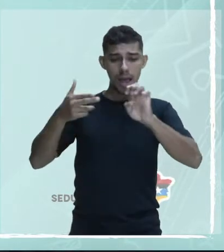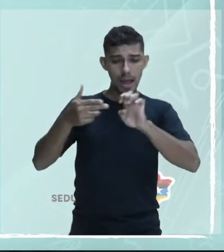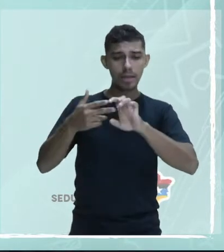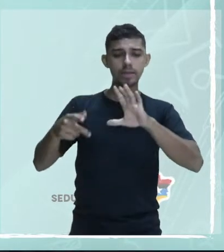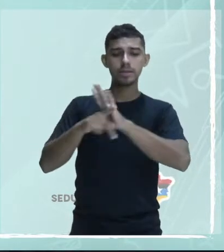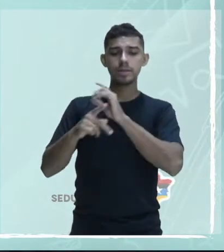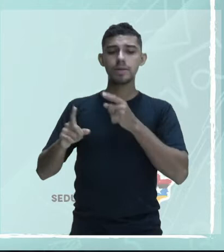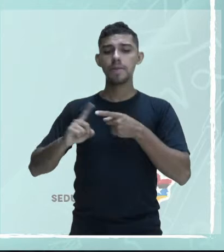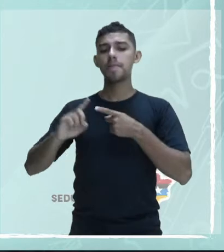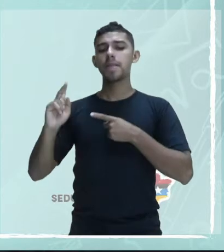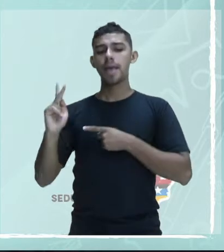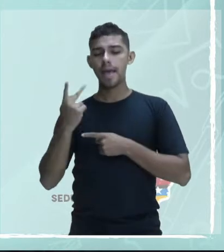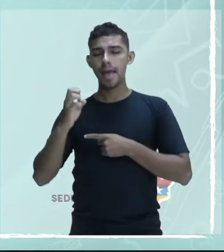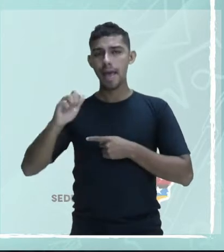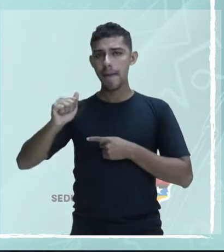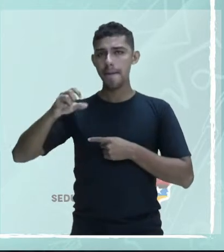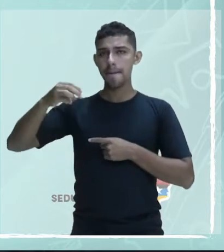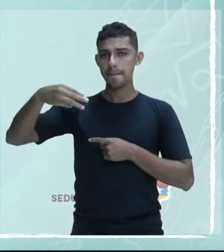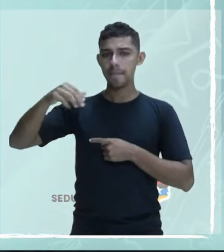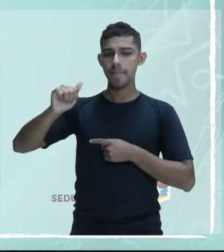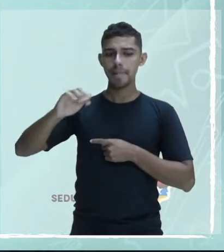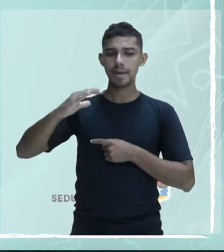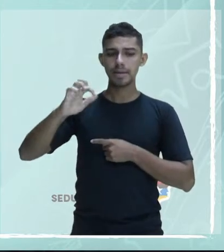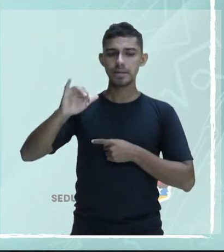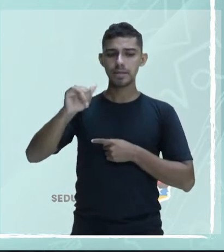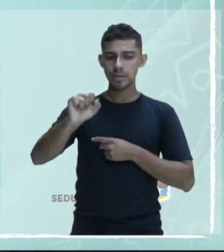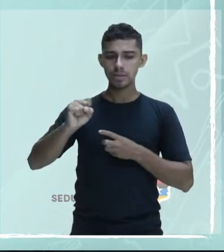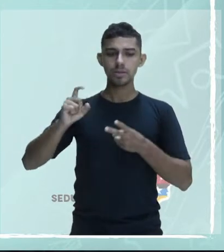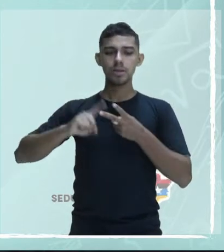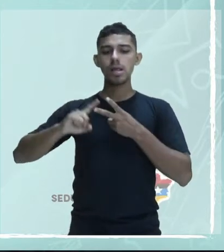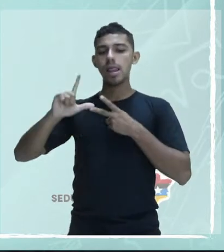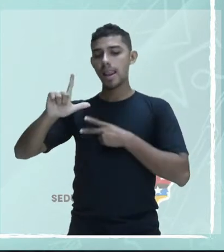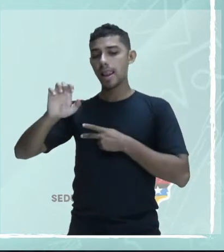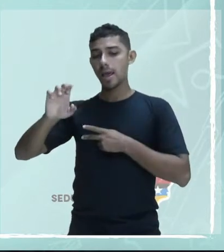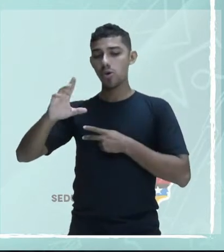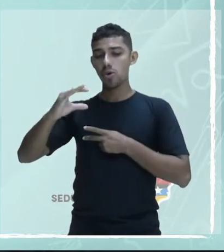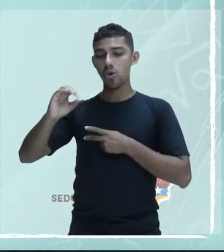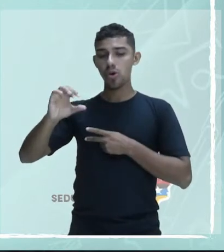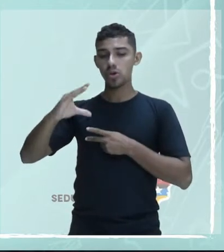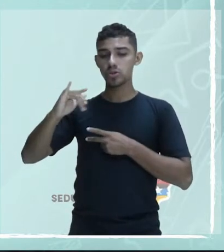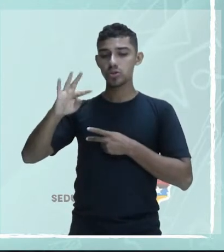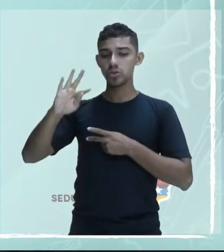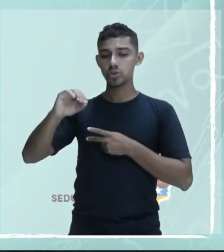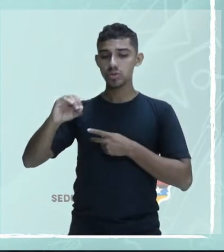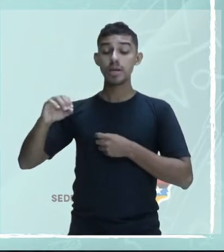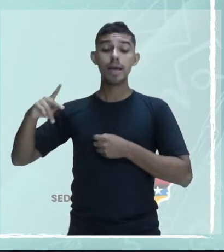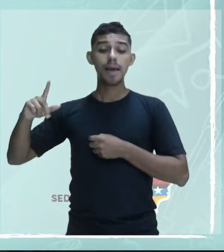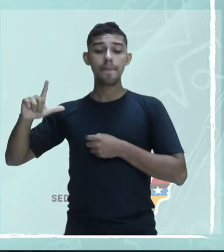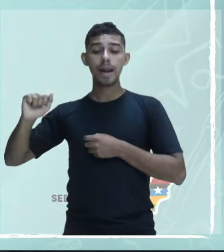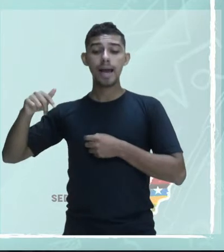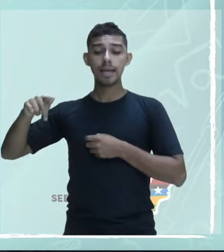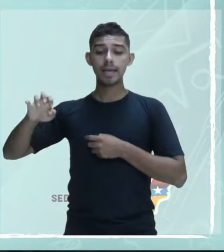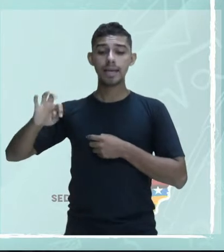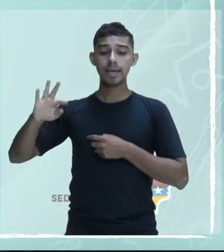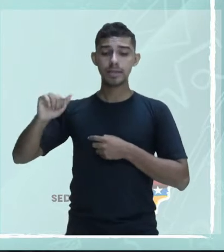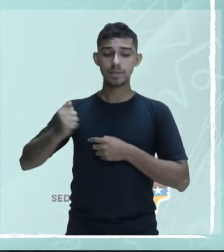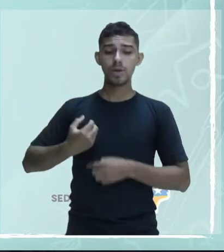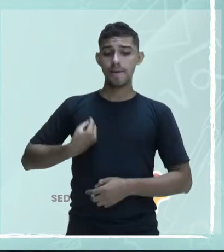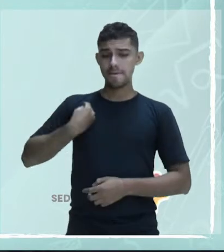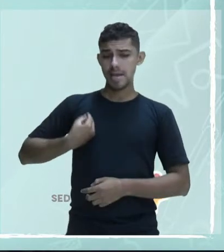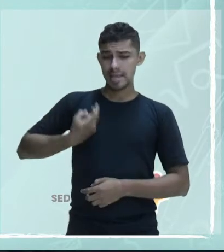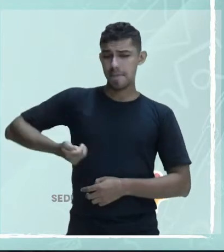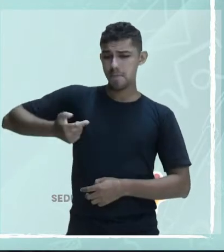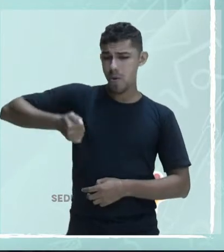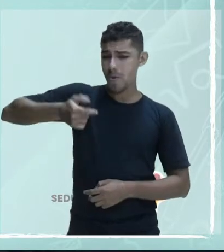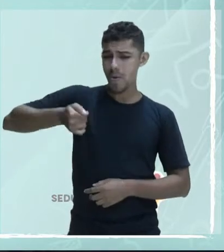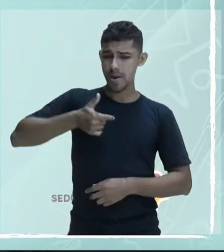figurados, hemácias, leucócitos e plaquetas, são renovados constantemente e possuem o quê? Vida curta.